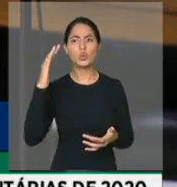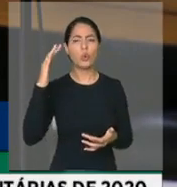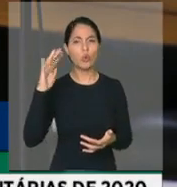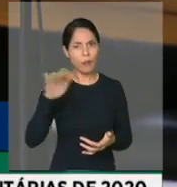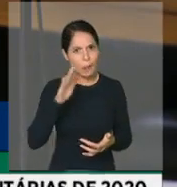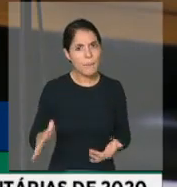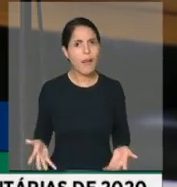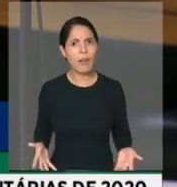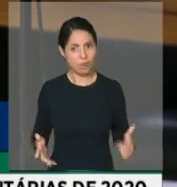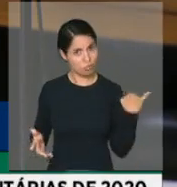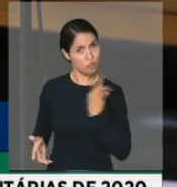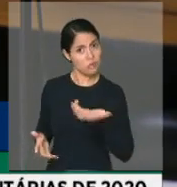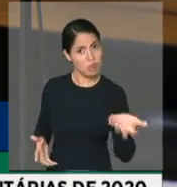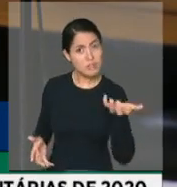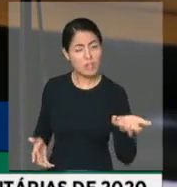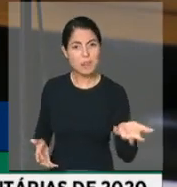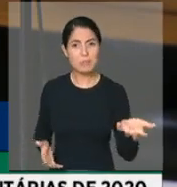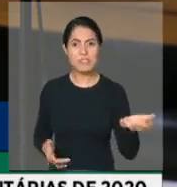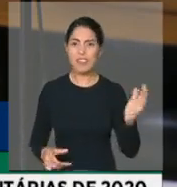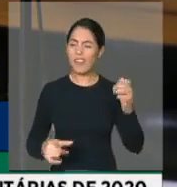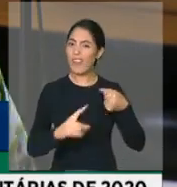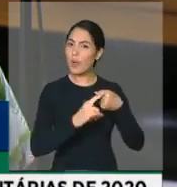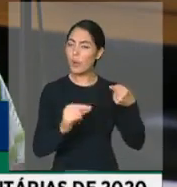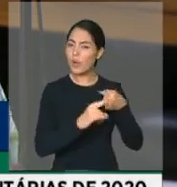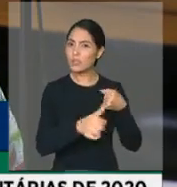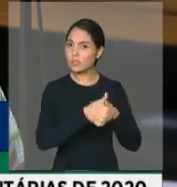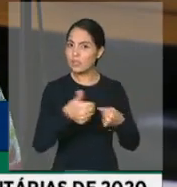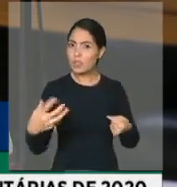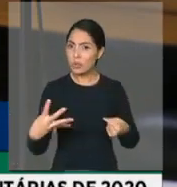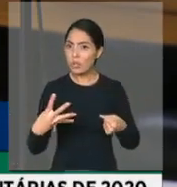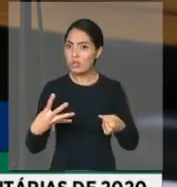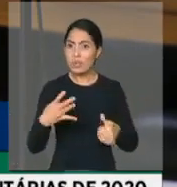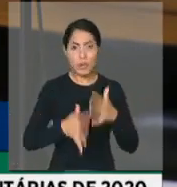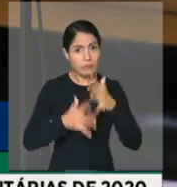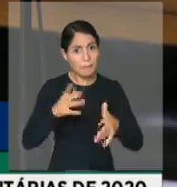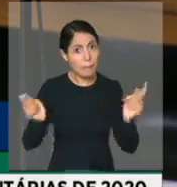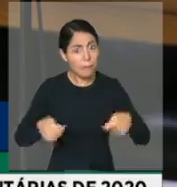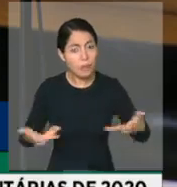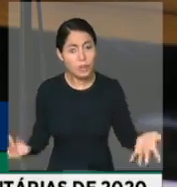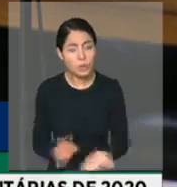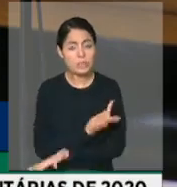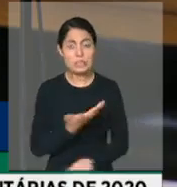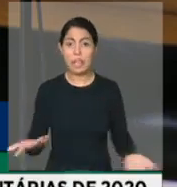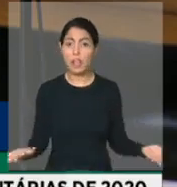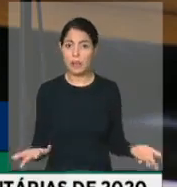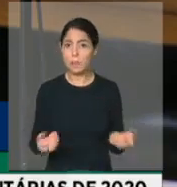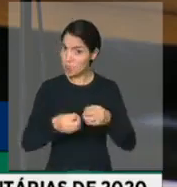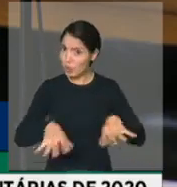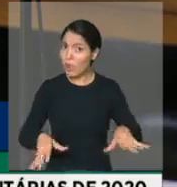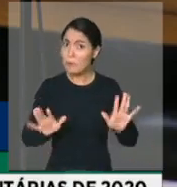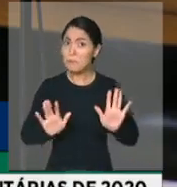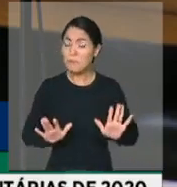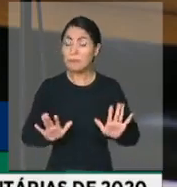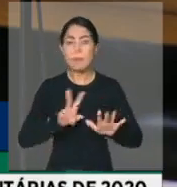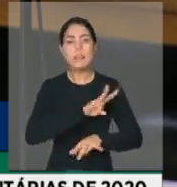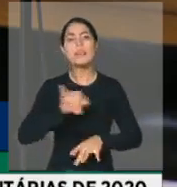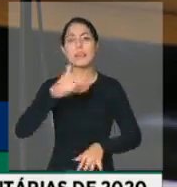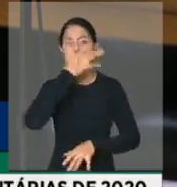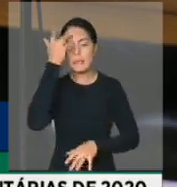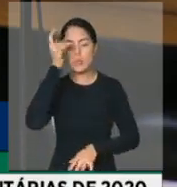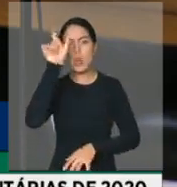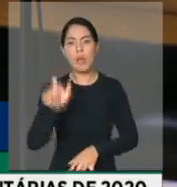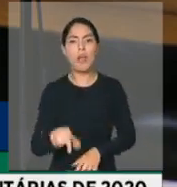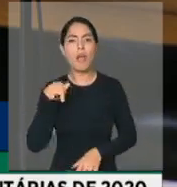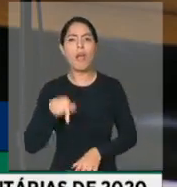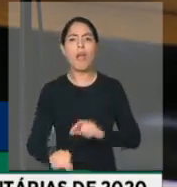também queremos. Esse artigo 114 pode inviabilizar. Vai ter parlamentar dizendo que tem que